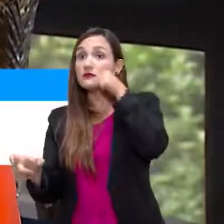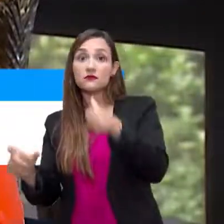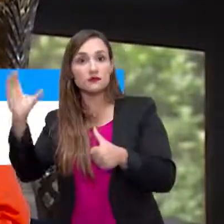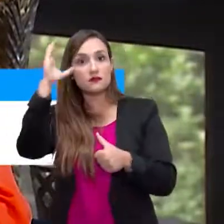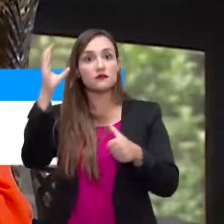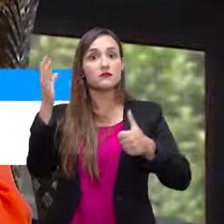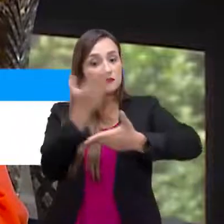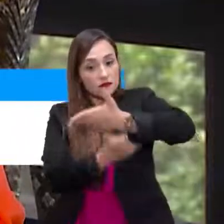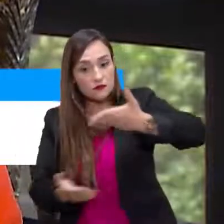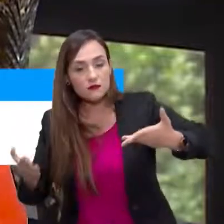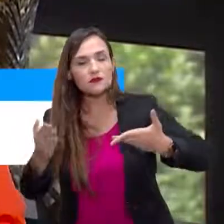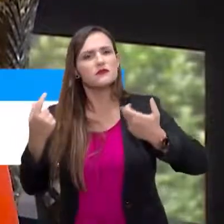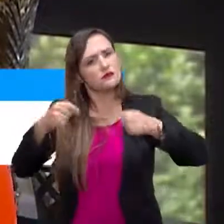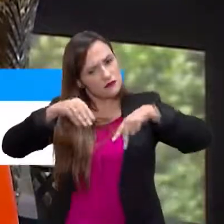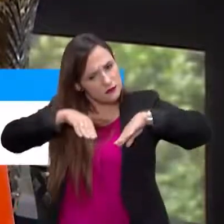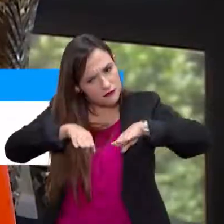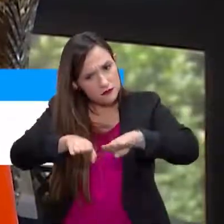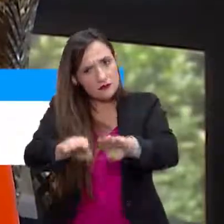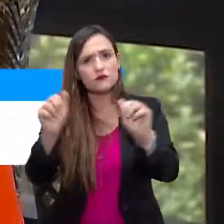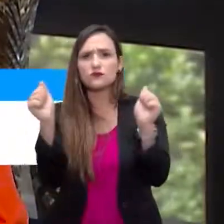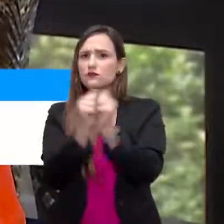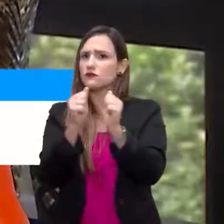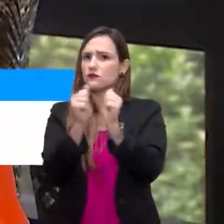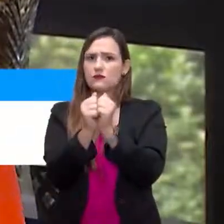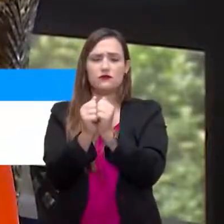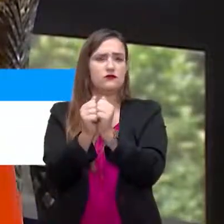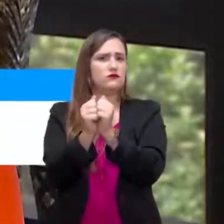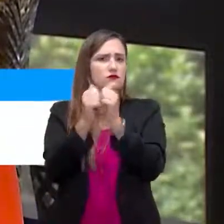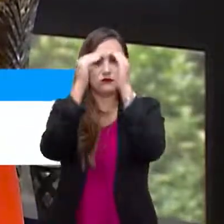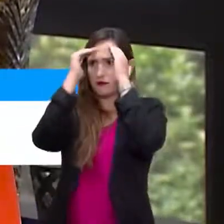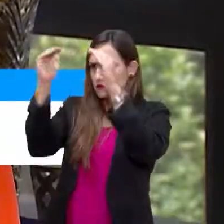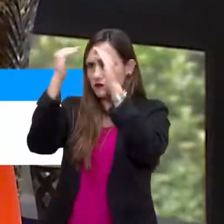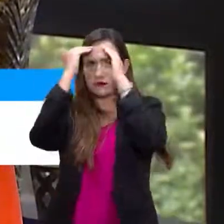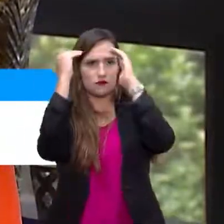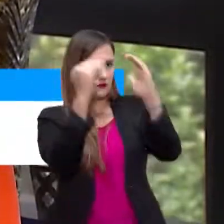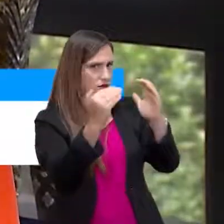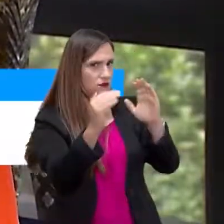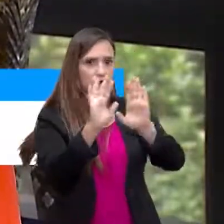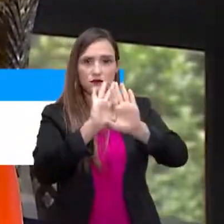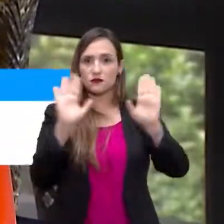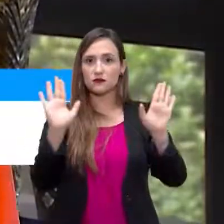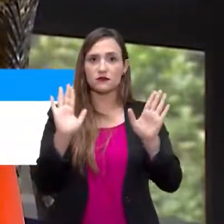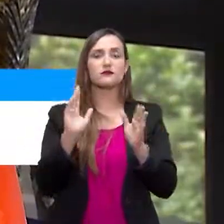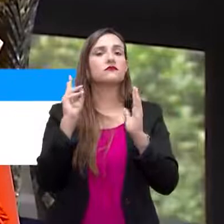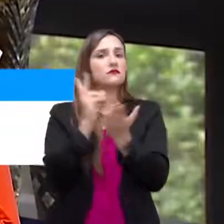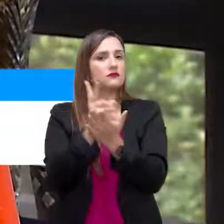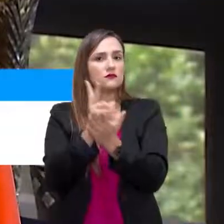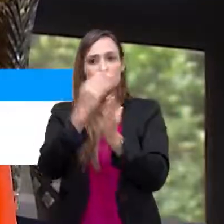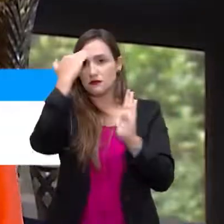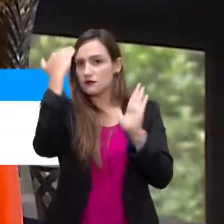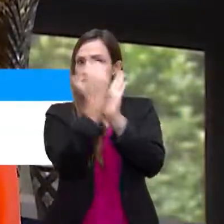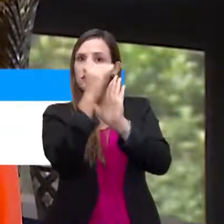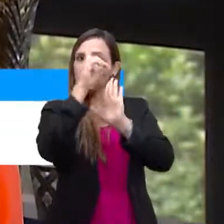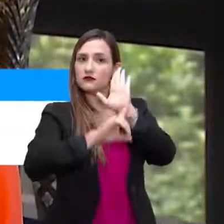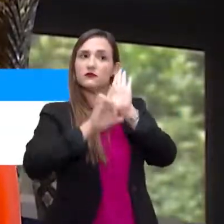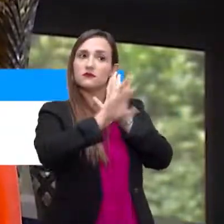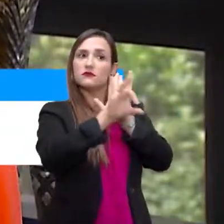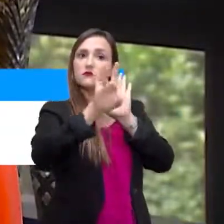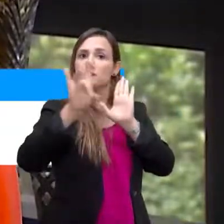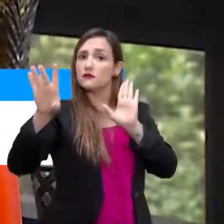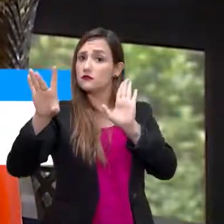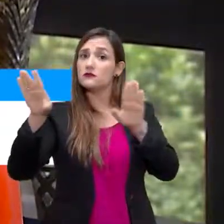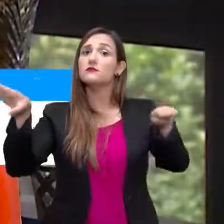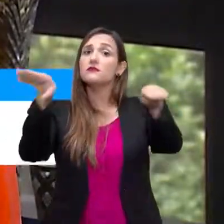mulheres temos que caminhar juntos, eu sempre digo isso, e o respeito mútuo, né? E, lógico, sempre respeitando